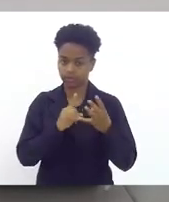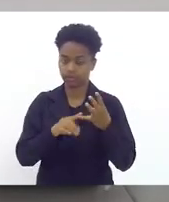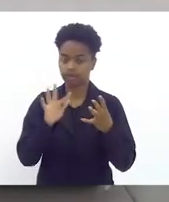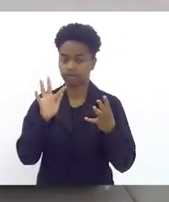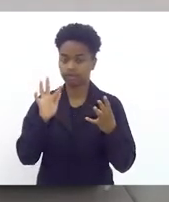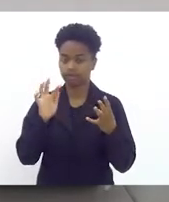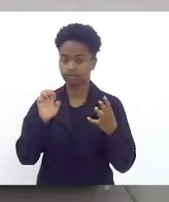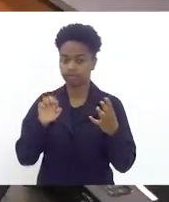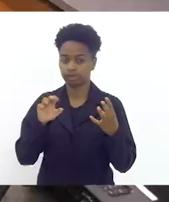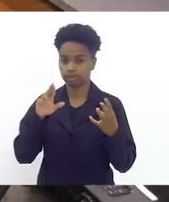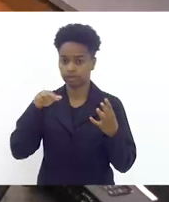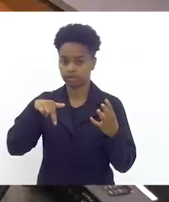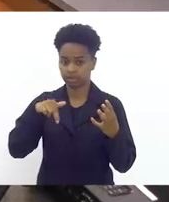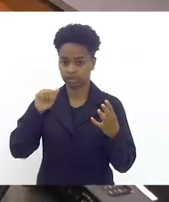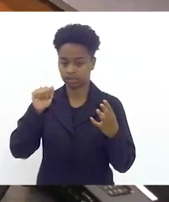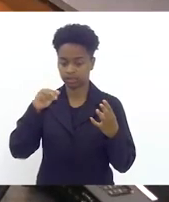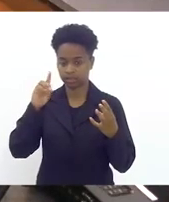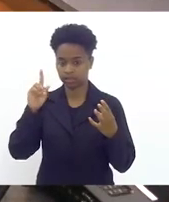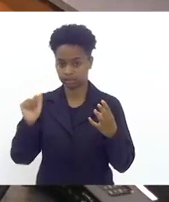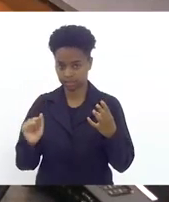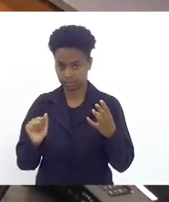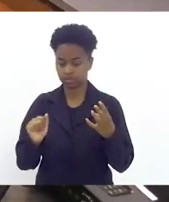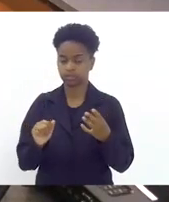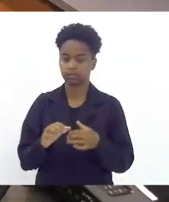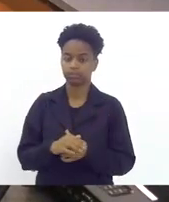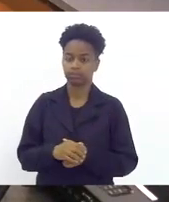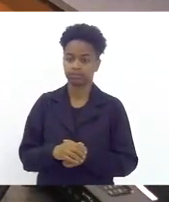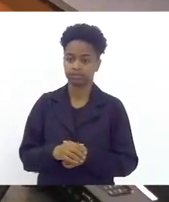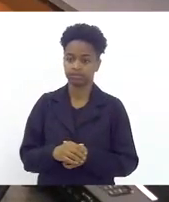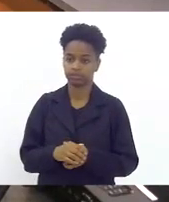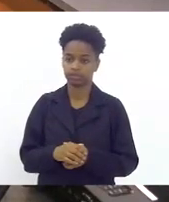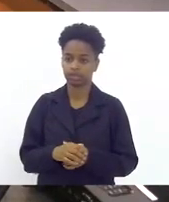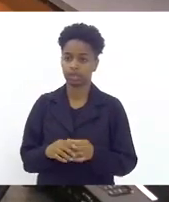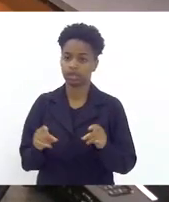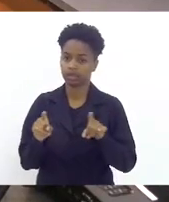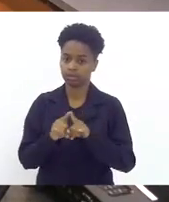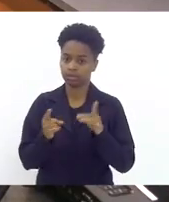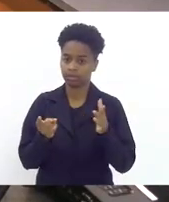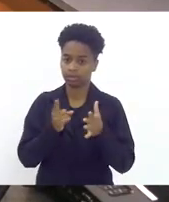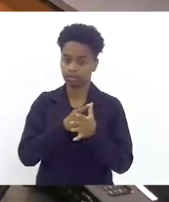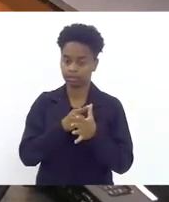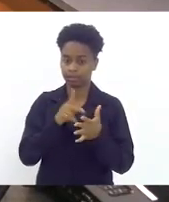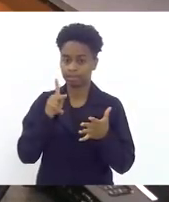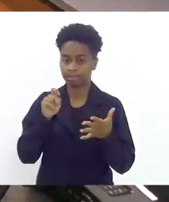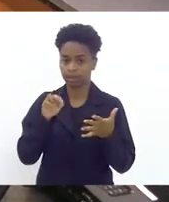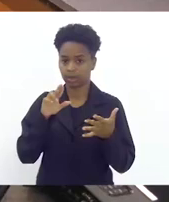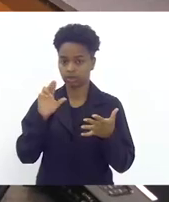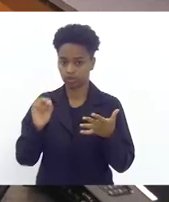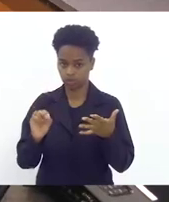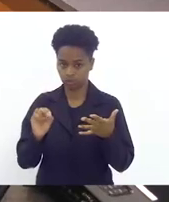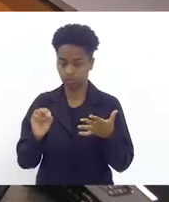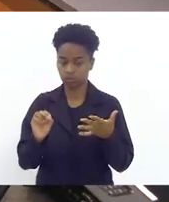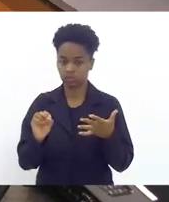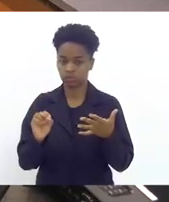do is companheira aqui também o Pedro pop engenheiro florestal Leonor